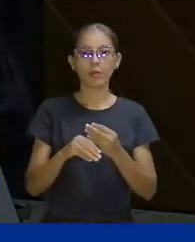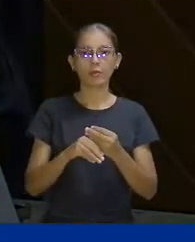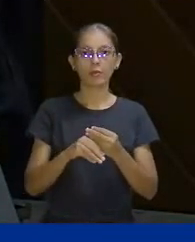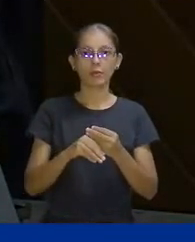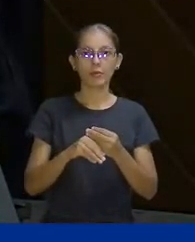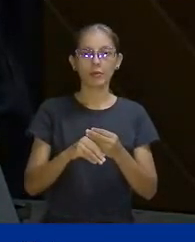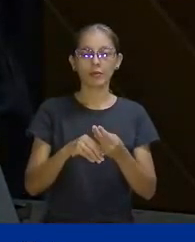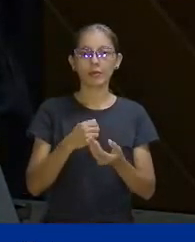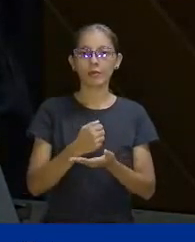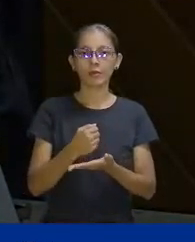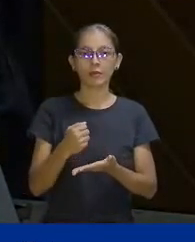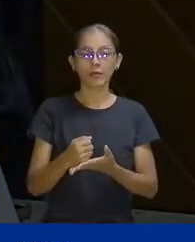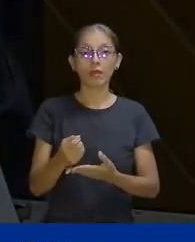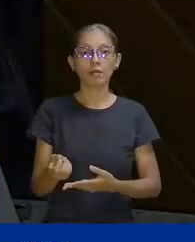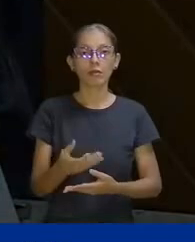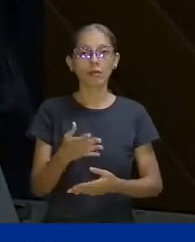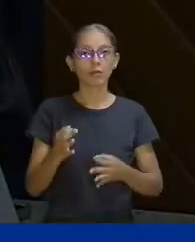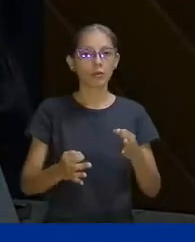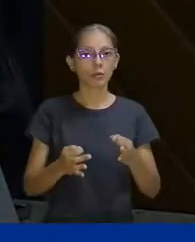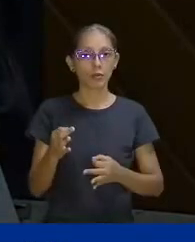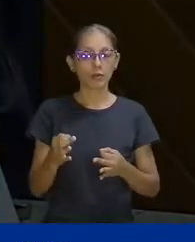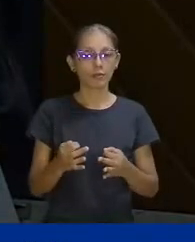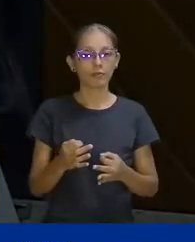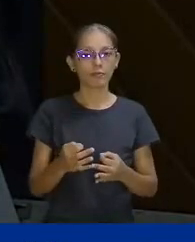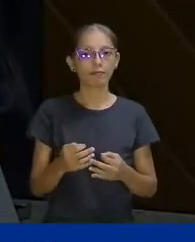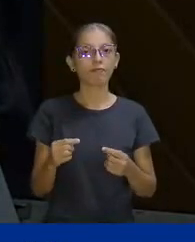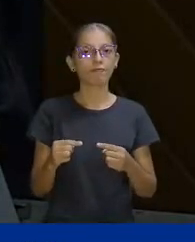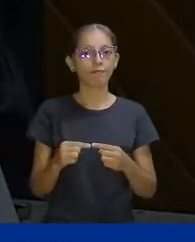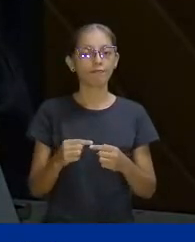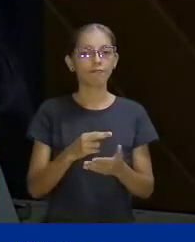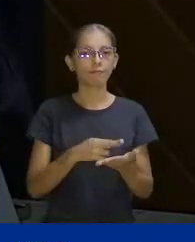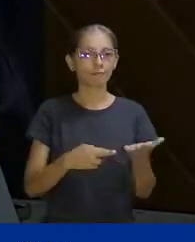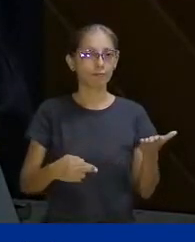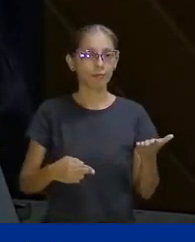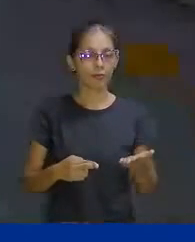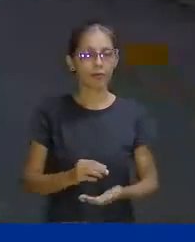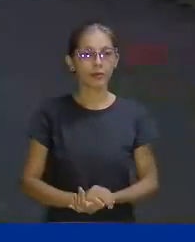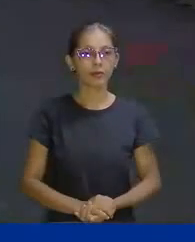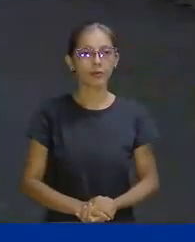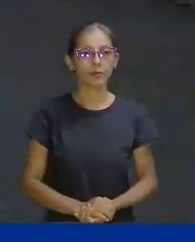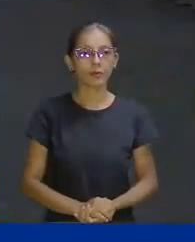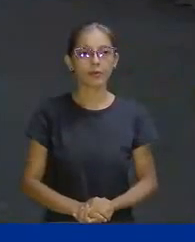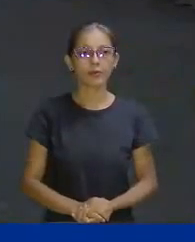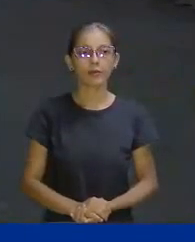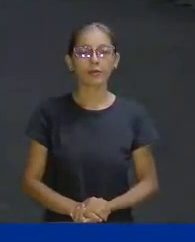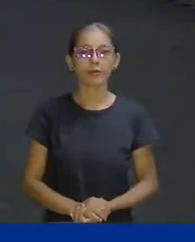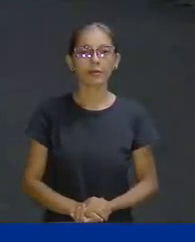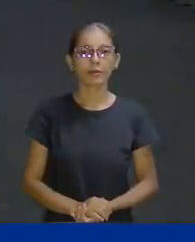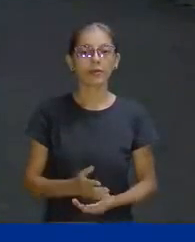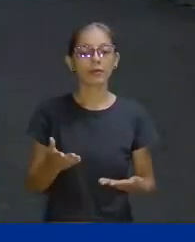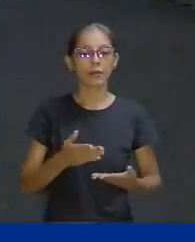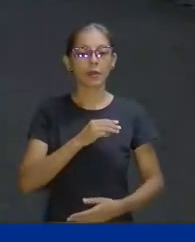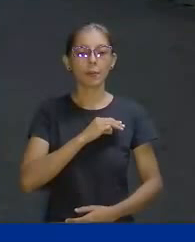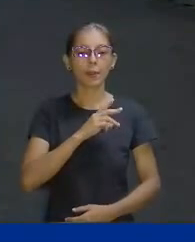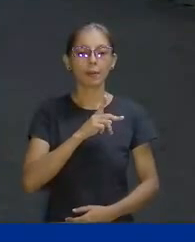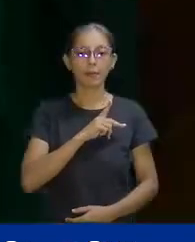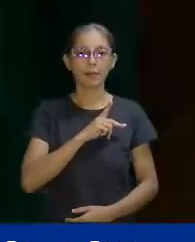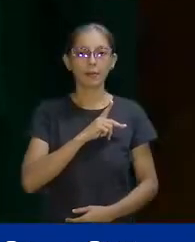pauta para novo julgamento. É o relatório, Excelência. É o relatório, doutora Sara, boa tarde. O Ministério Público está com a